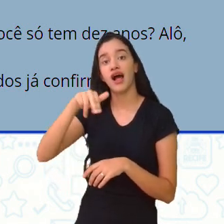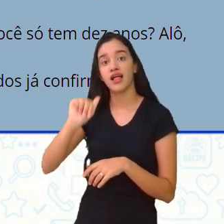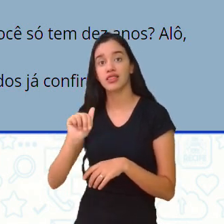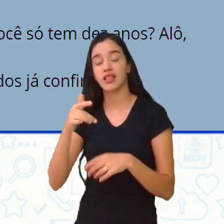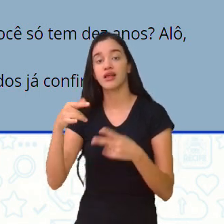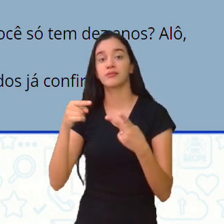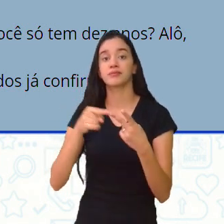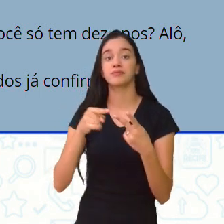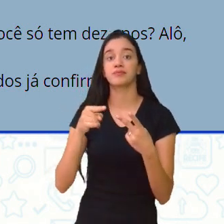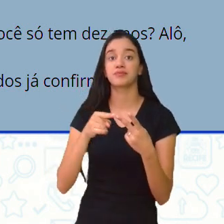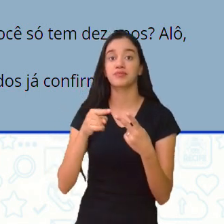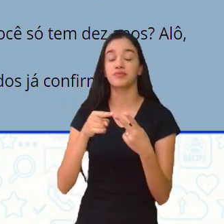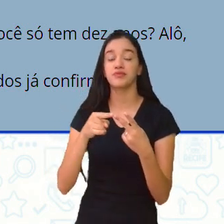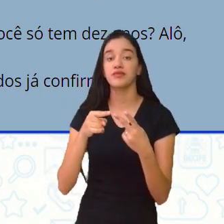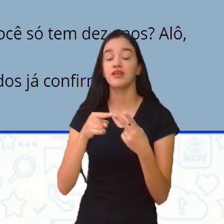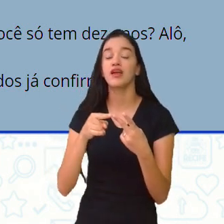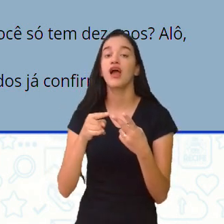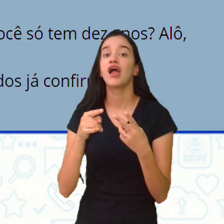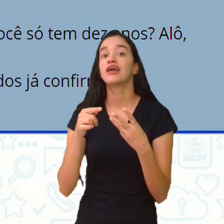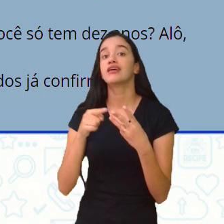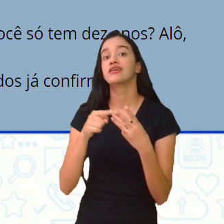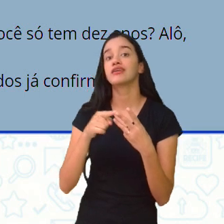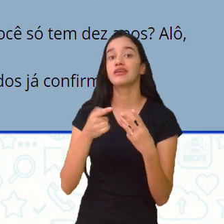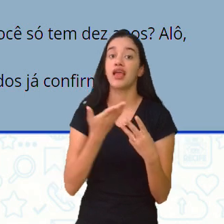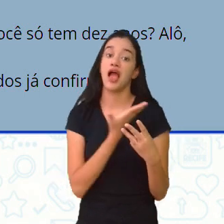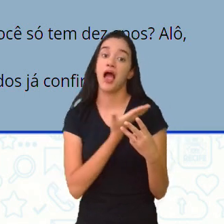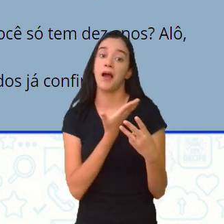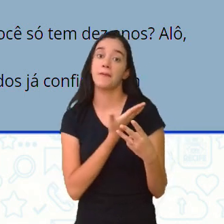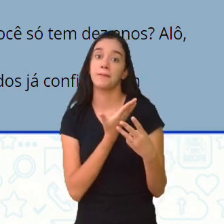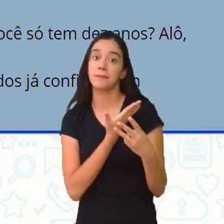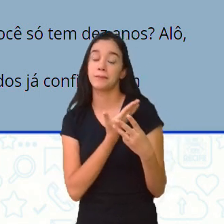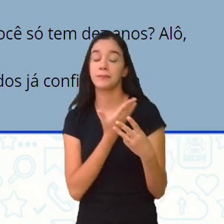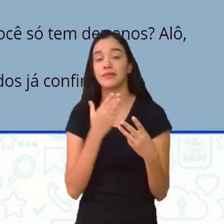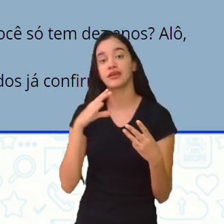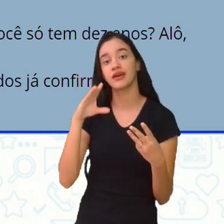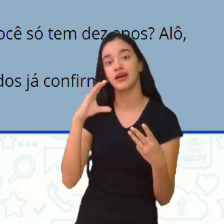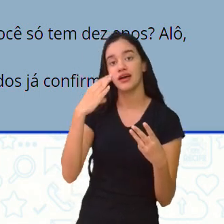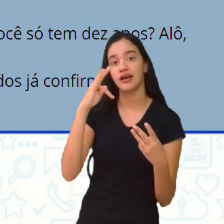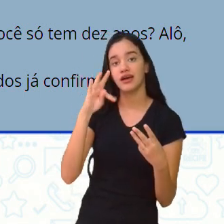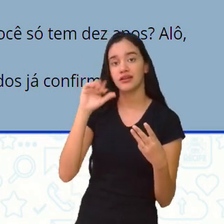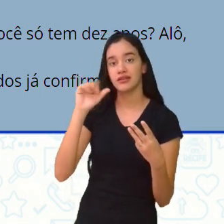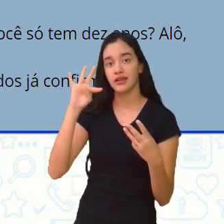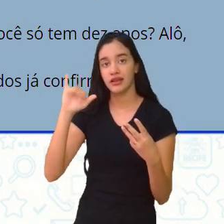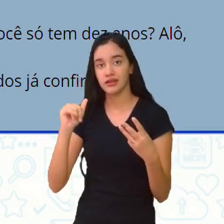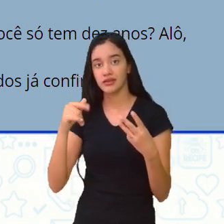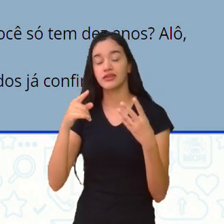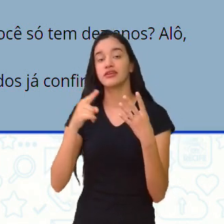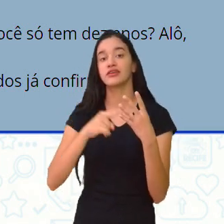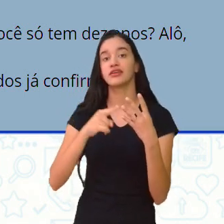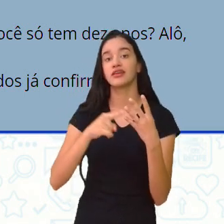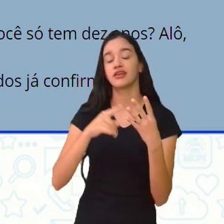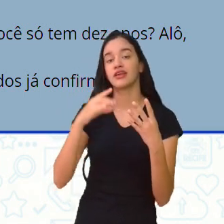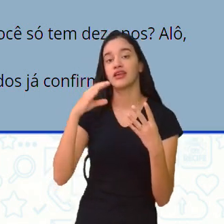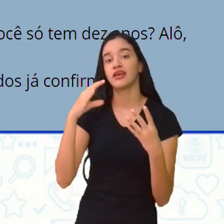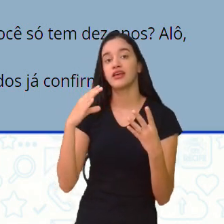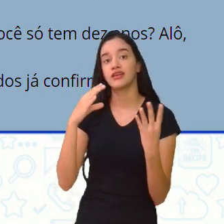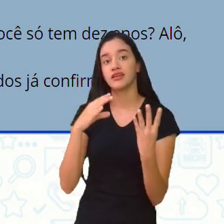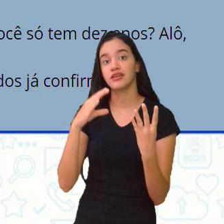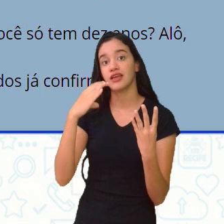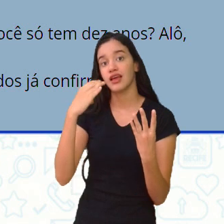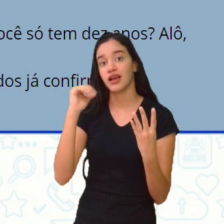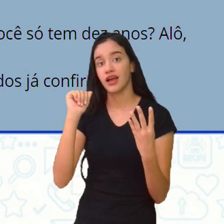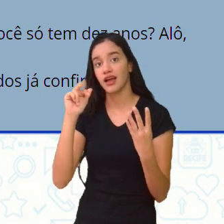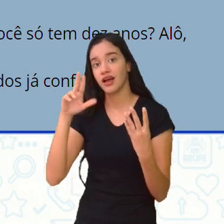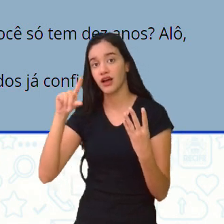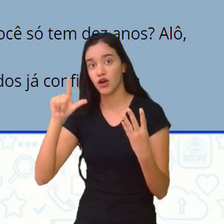terceira pessoa que a mãe cita, que é outra amiga chamada Tati. Então, vai observando, prestando atenção, não